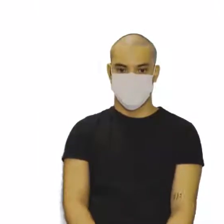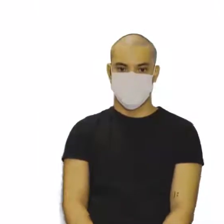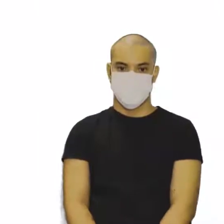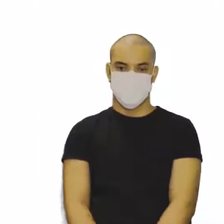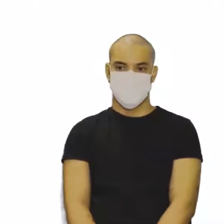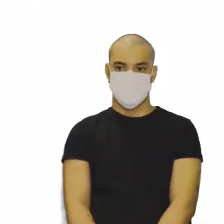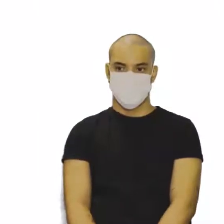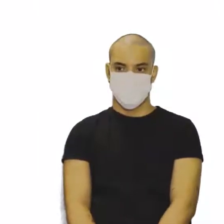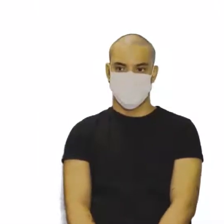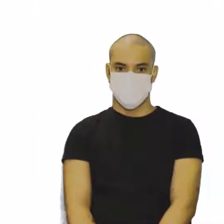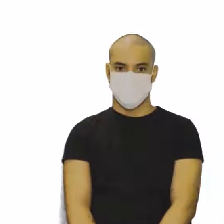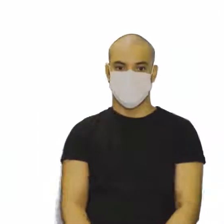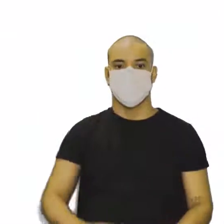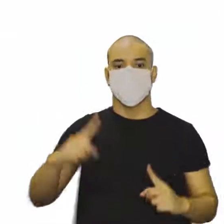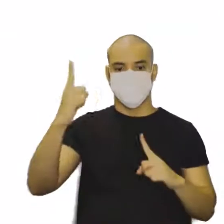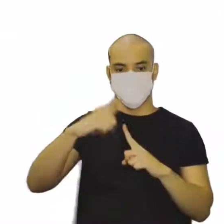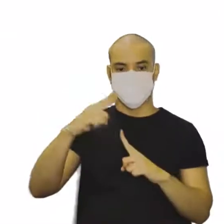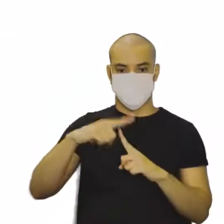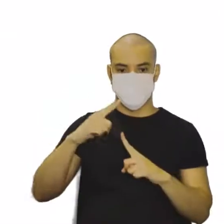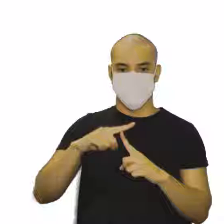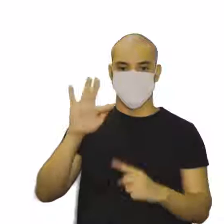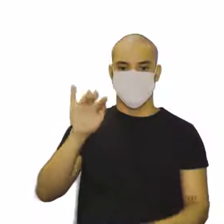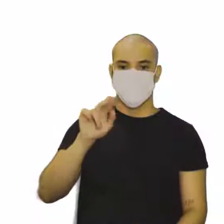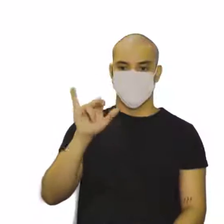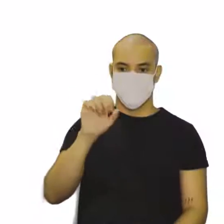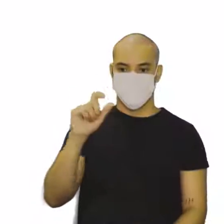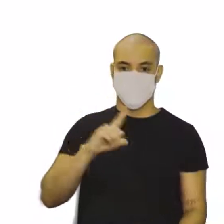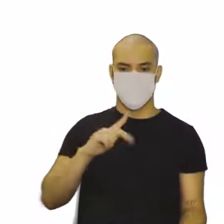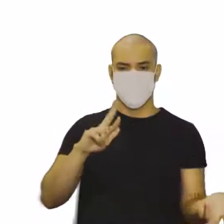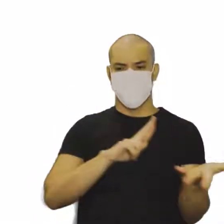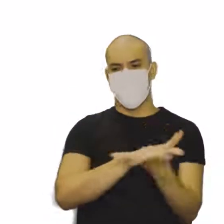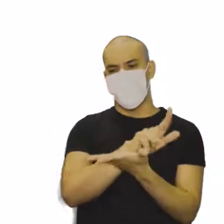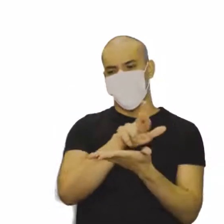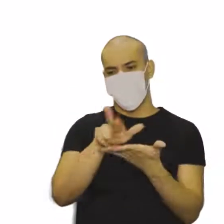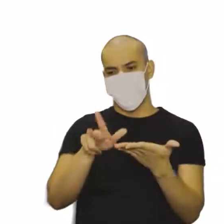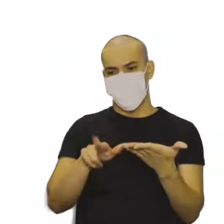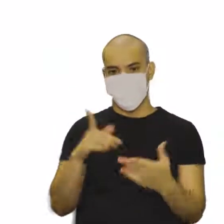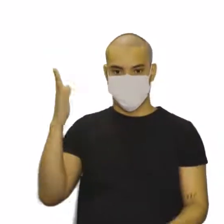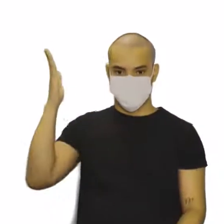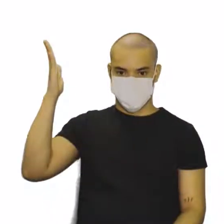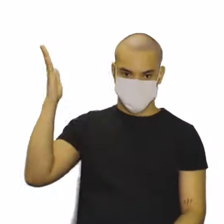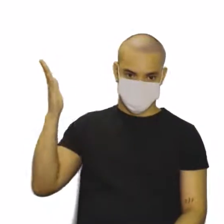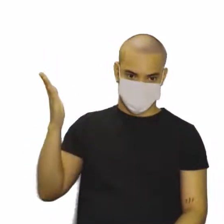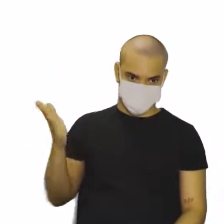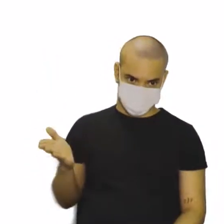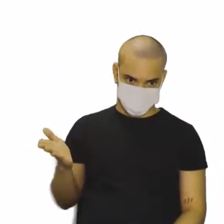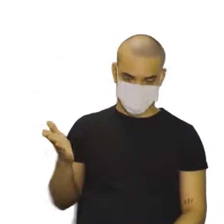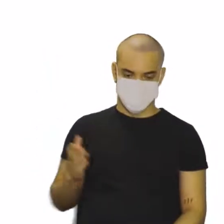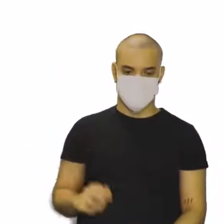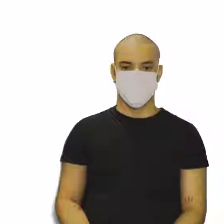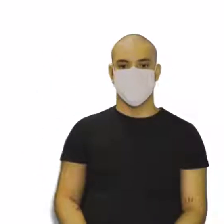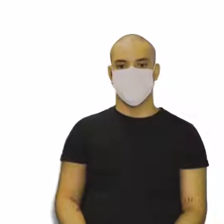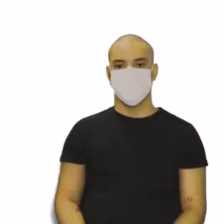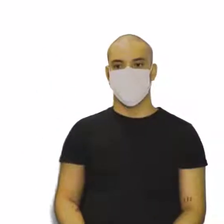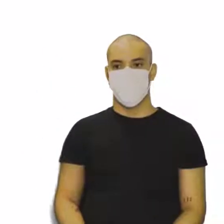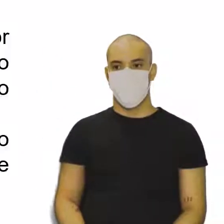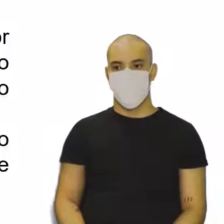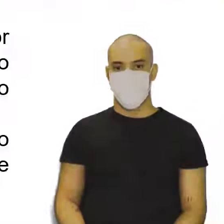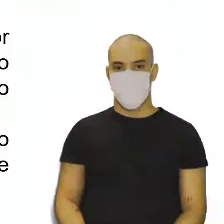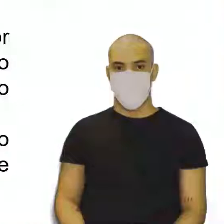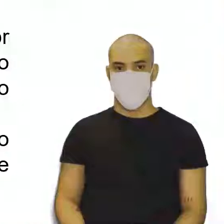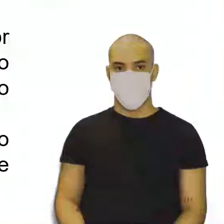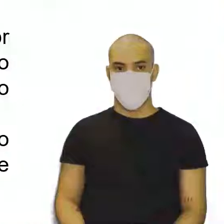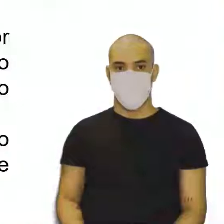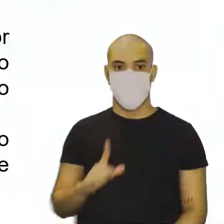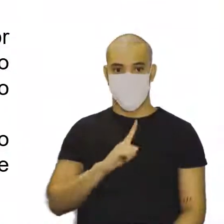nós temos tipos de fusíveis, são vários aqui como mostrados na imagem, ok? E aqui nós vamos